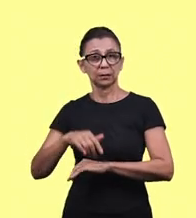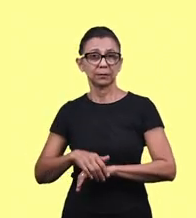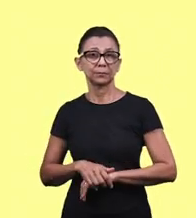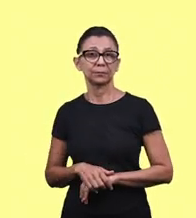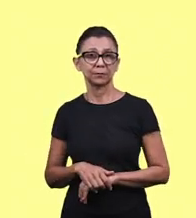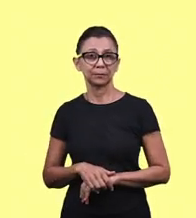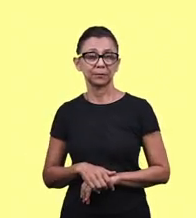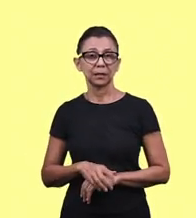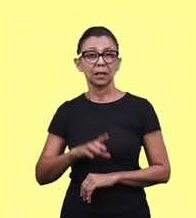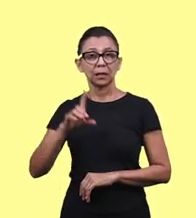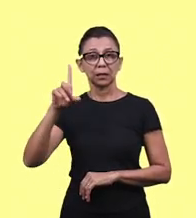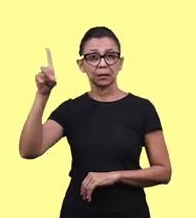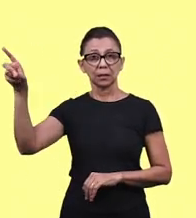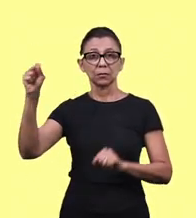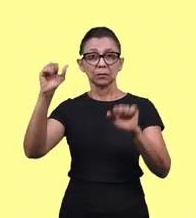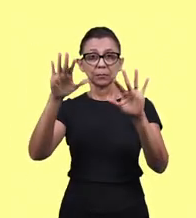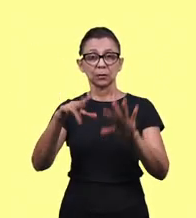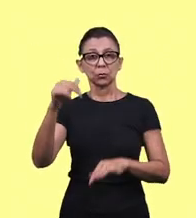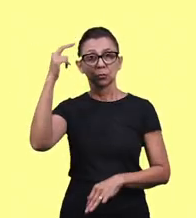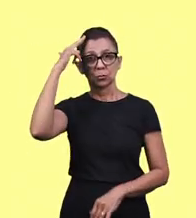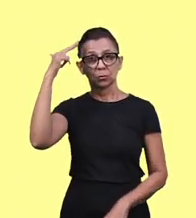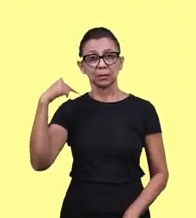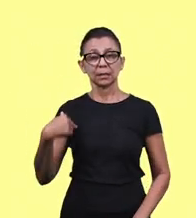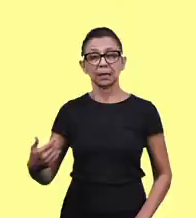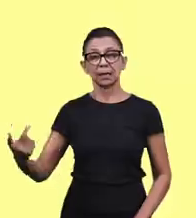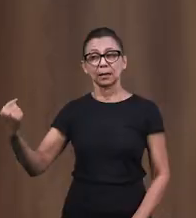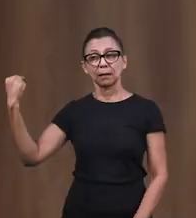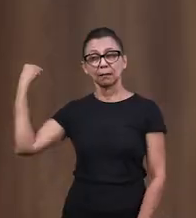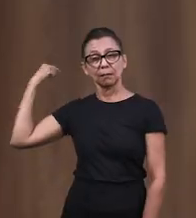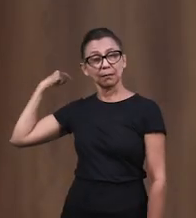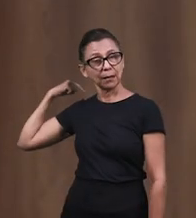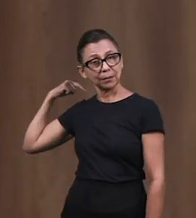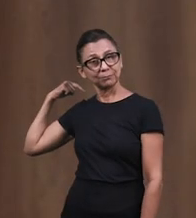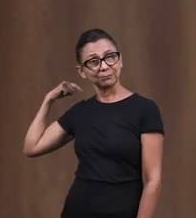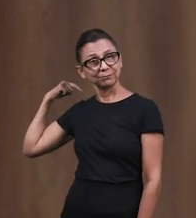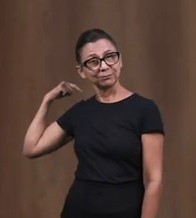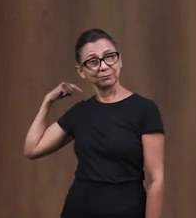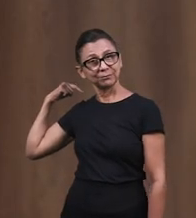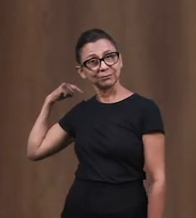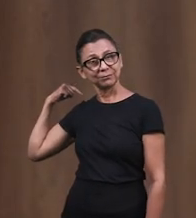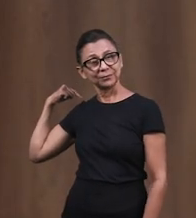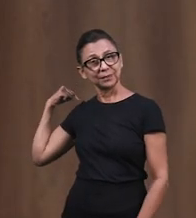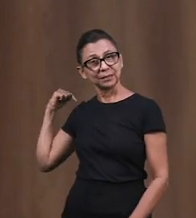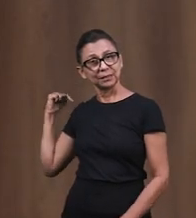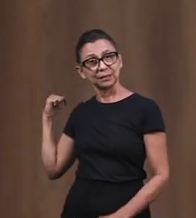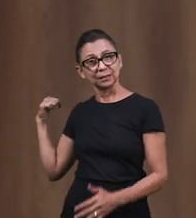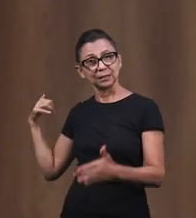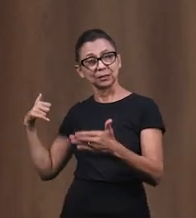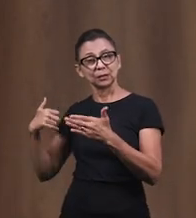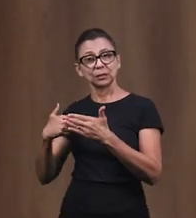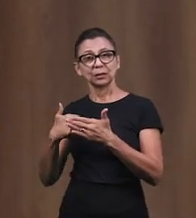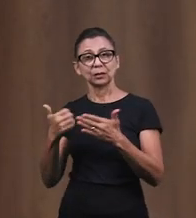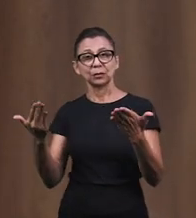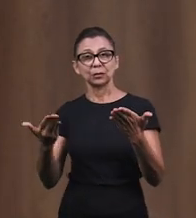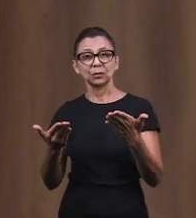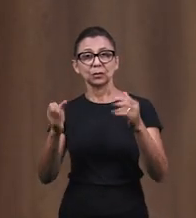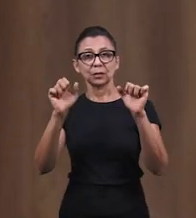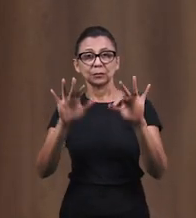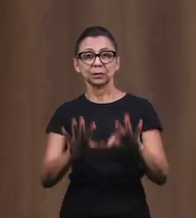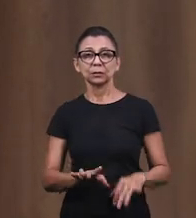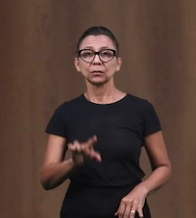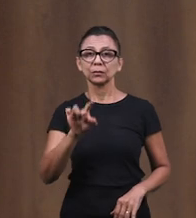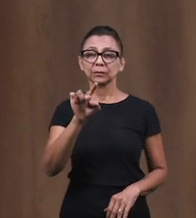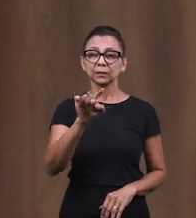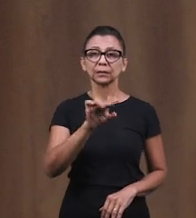de Deus que agiu na vida de José haja na sua vida, para que o temor do Senhor esteja vivo no seu coração e o Senhor